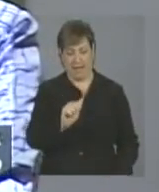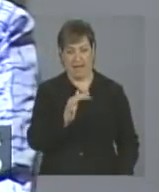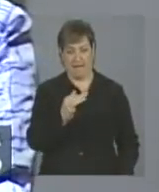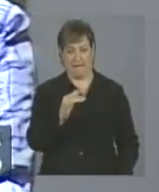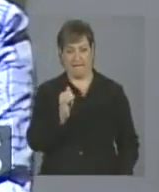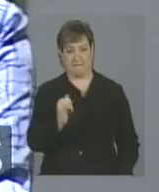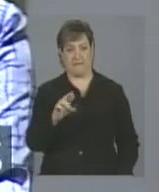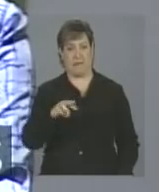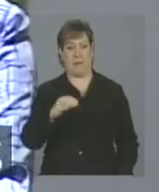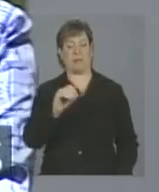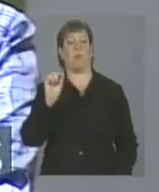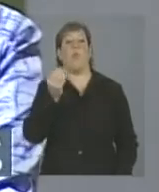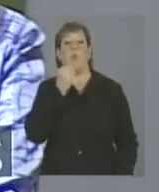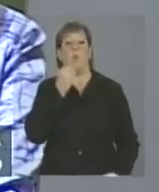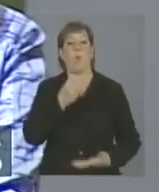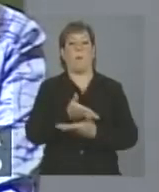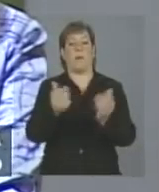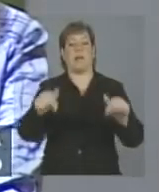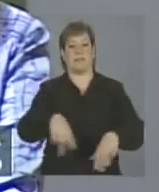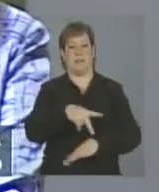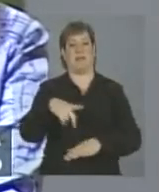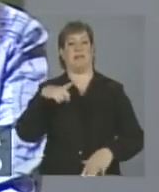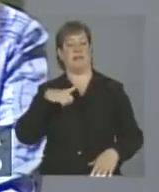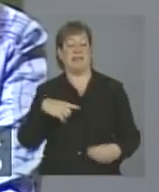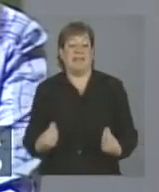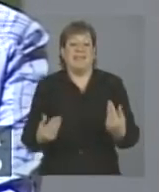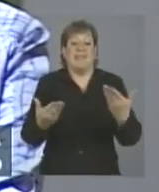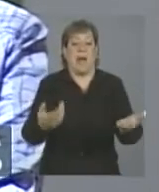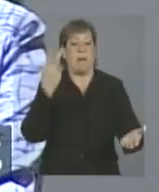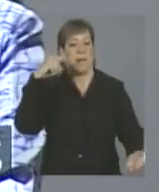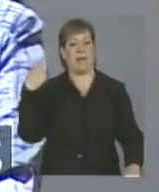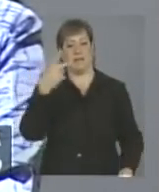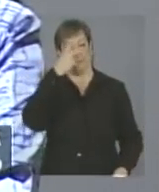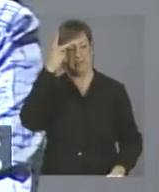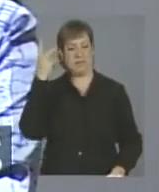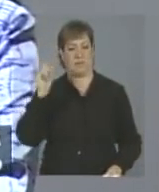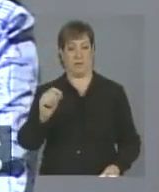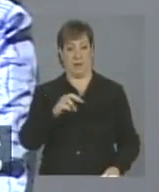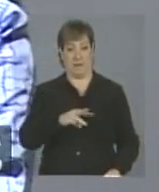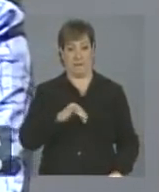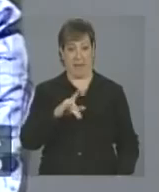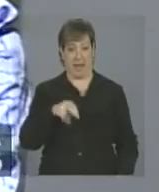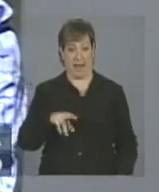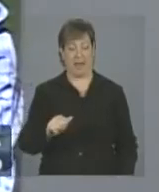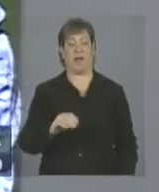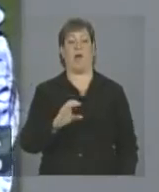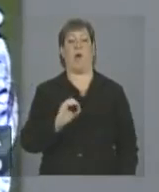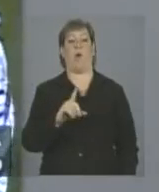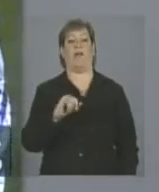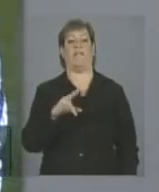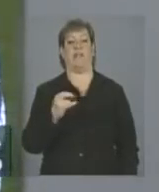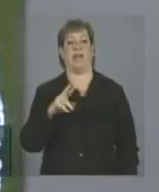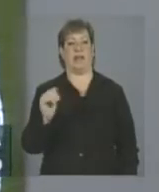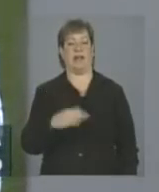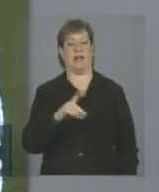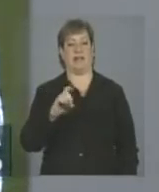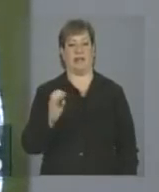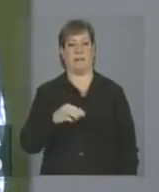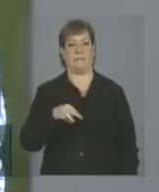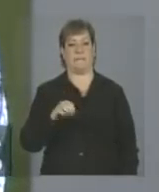das oportunidades que esse país tem de dar para as pessoas. A Milena Oliveira de Medeiros, e